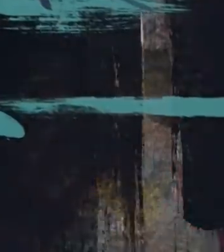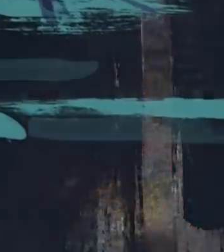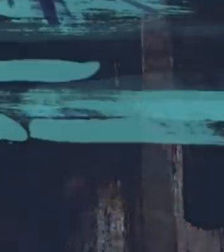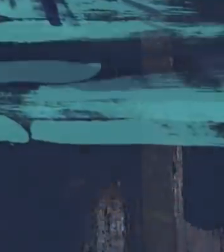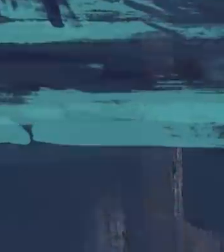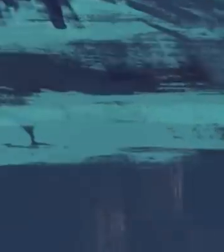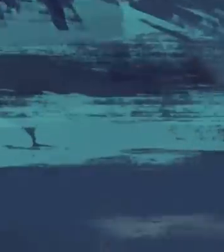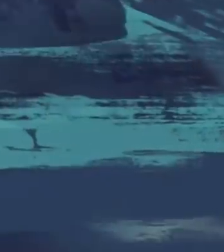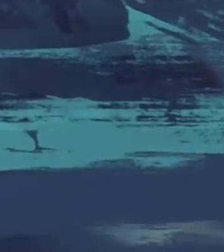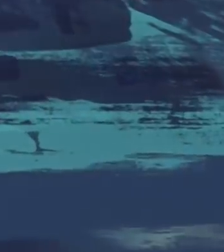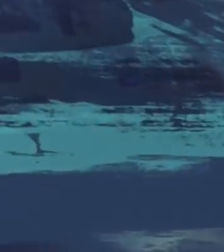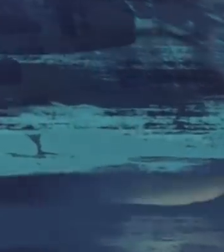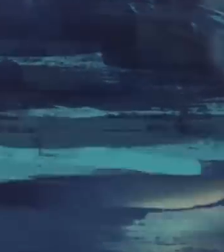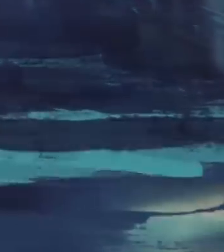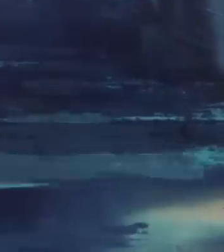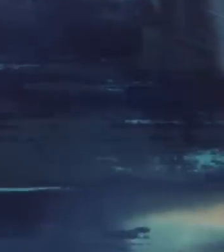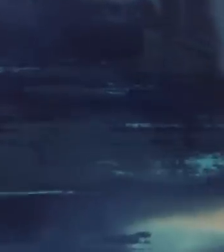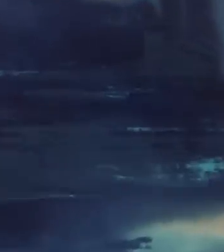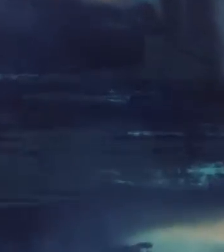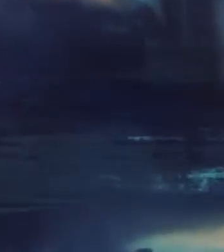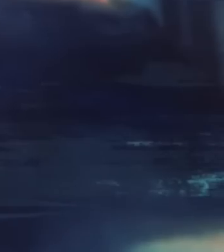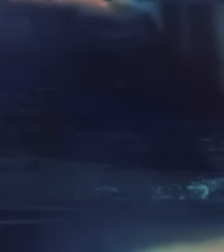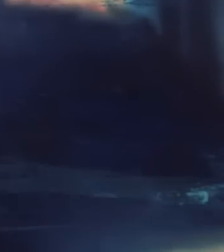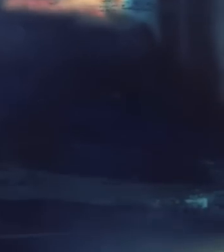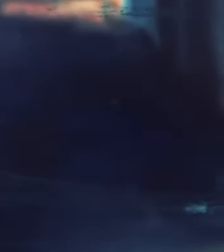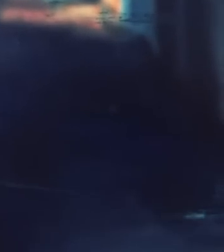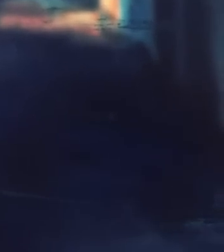Se entregou ao pecado e encontrou a morte.